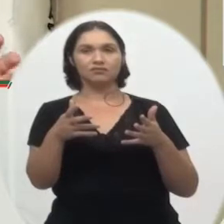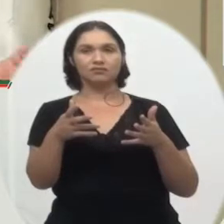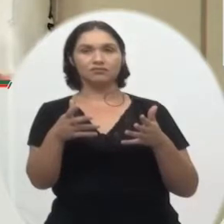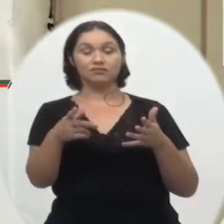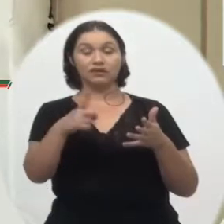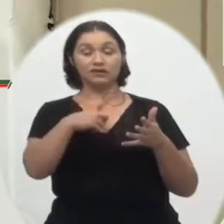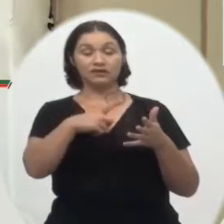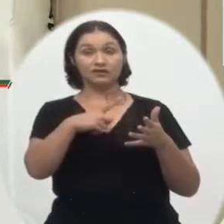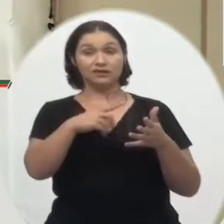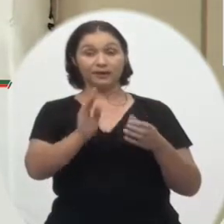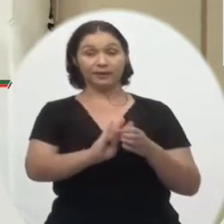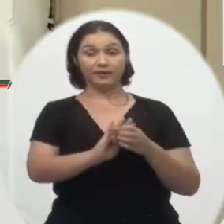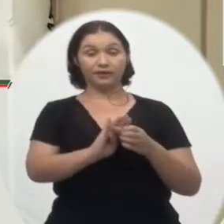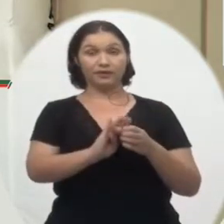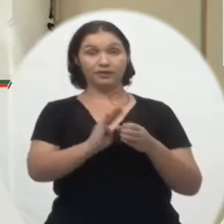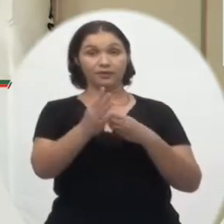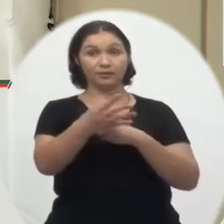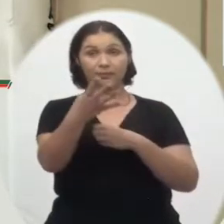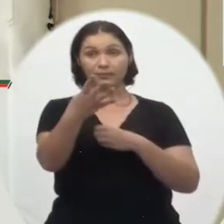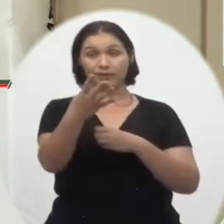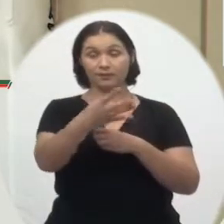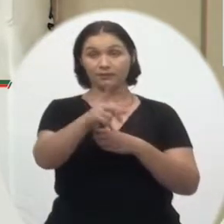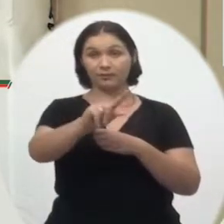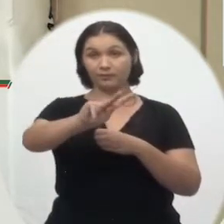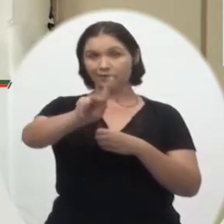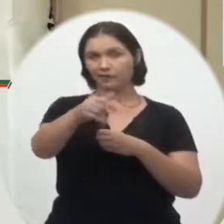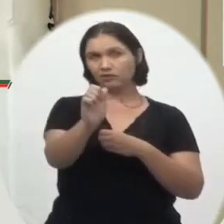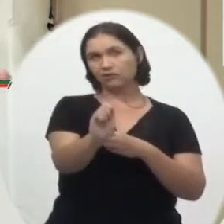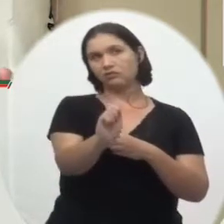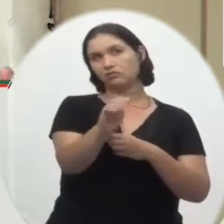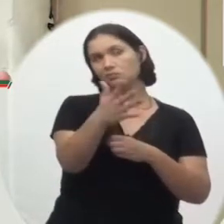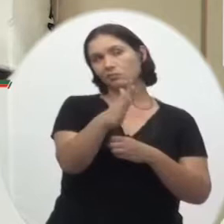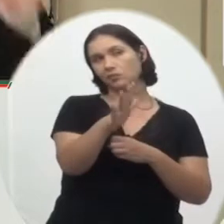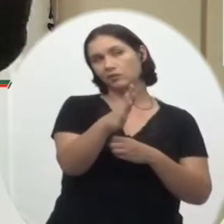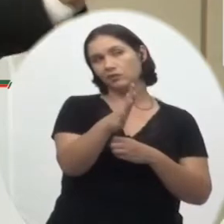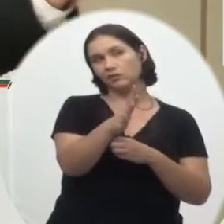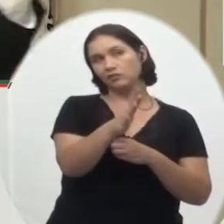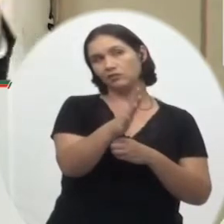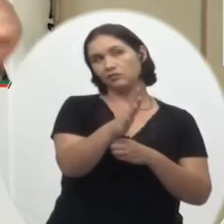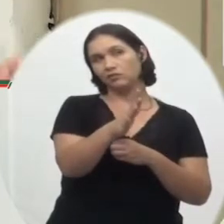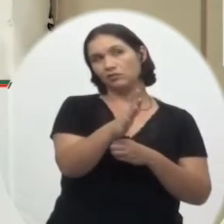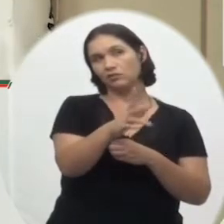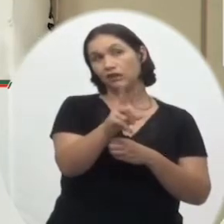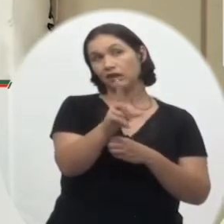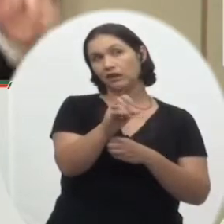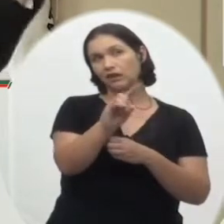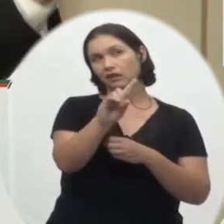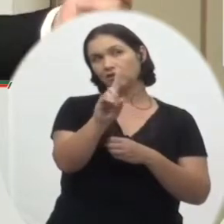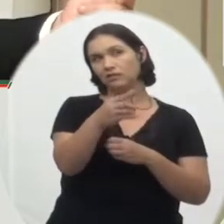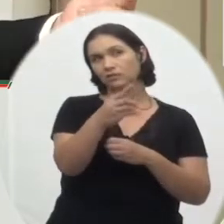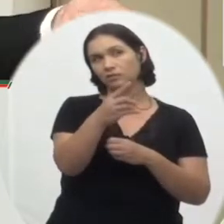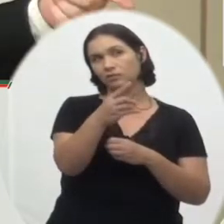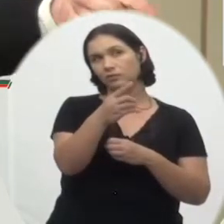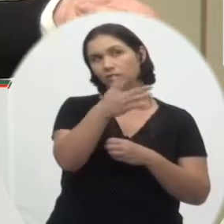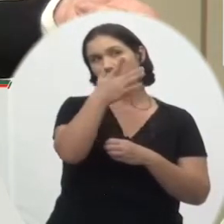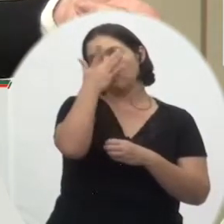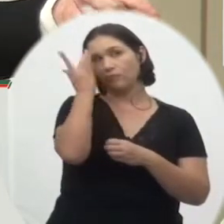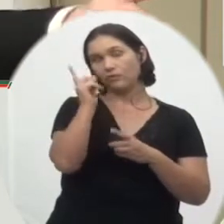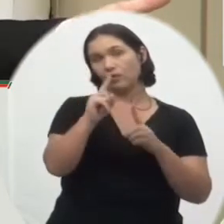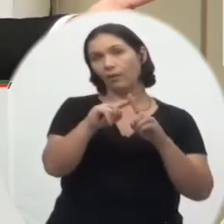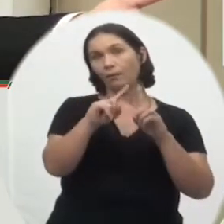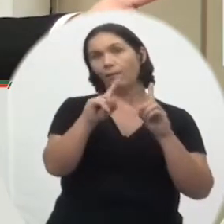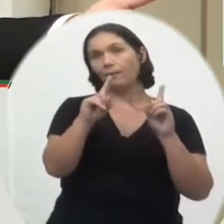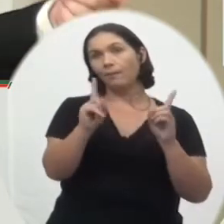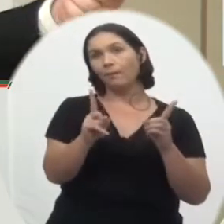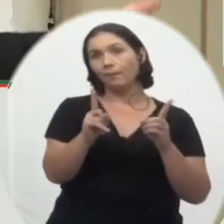quarta linha, são mais de 10 mil pessoas ali naquela região, certo? Mas a grande quarta linha somos 22 mil. Ou seja, é muito mais prático você sair,